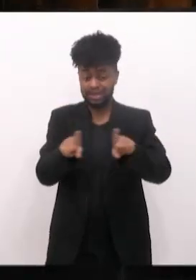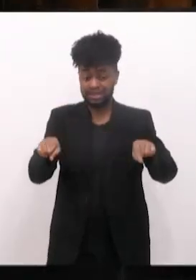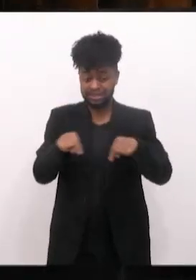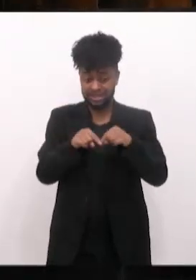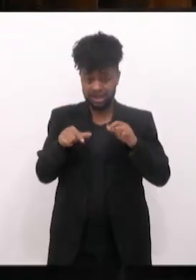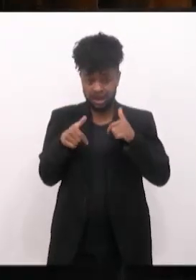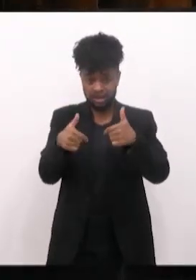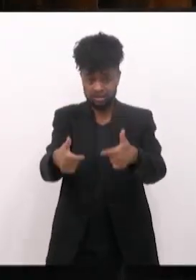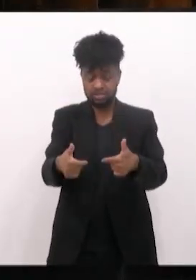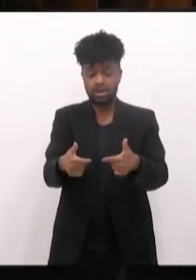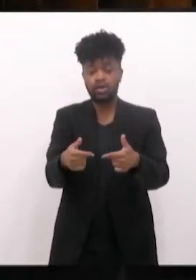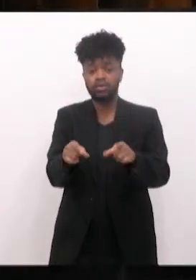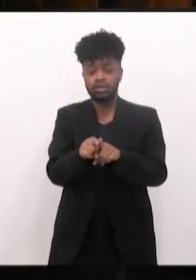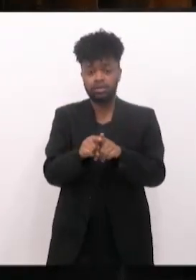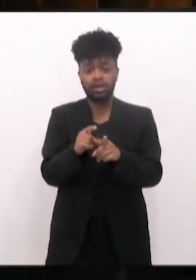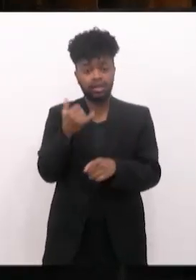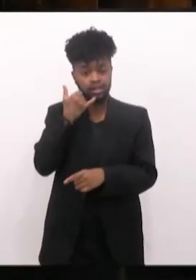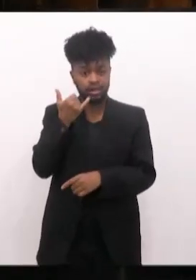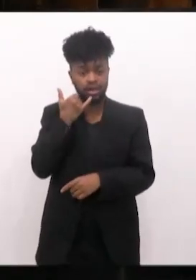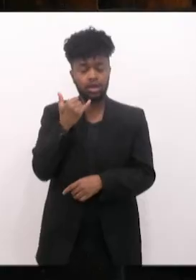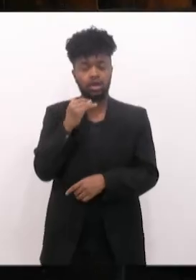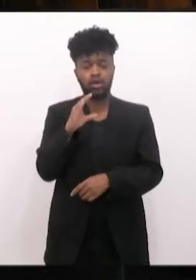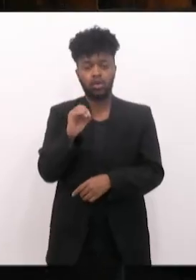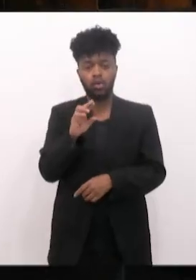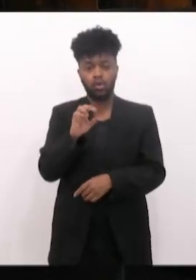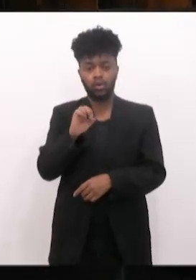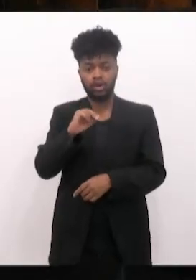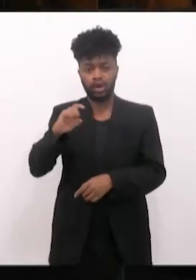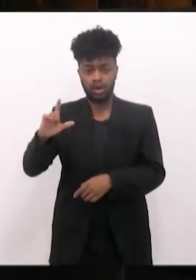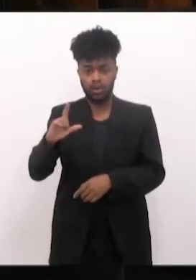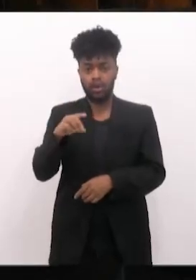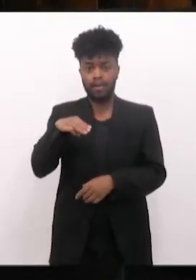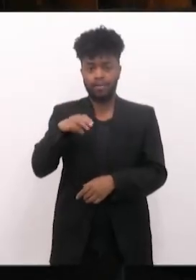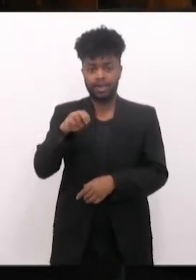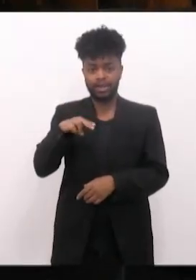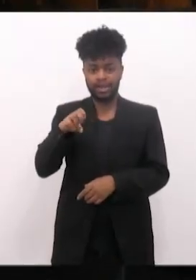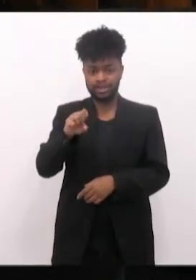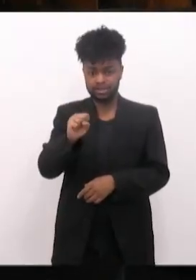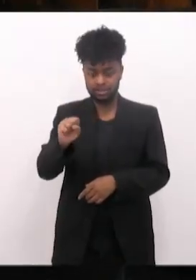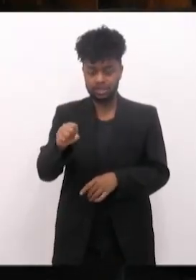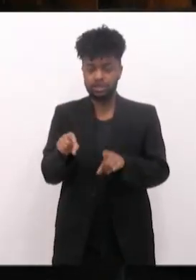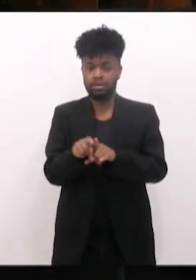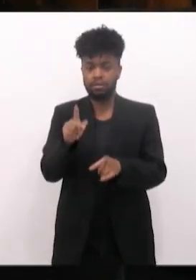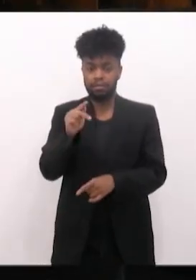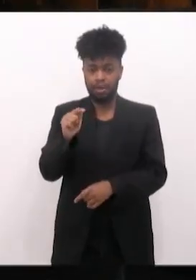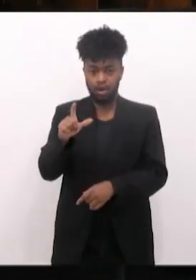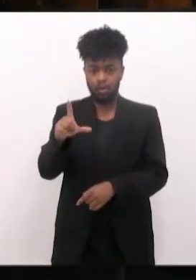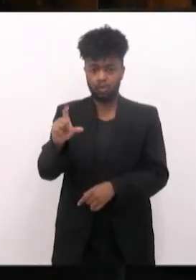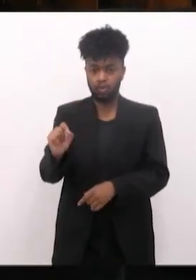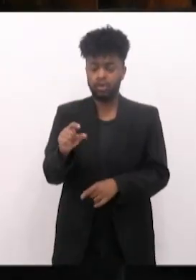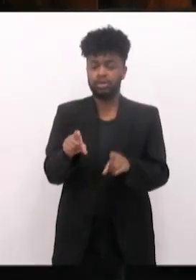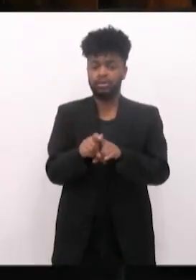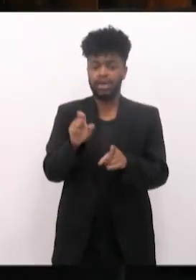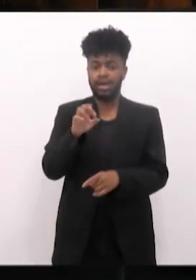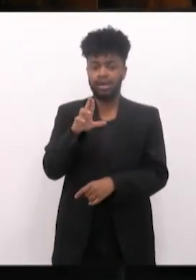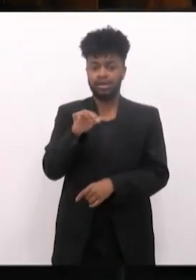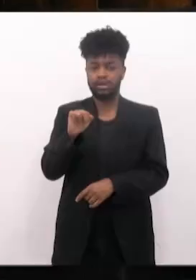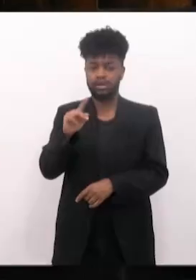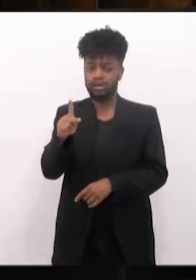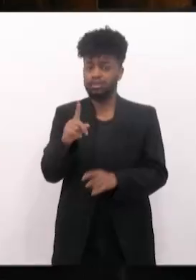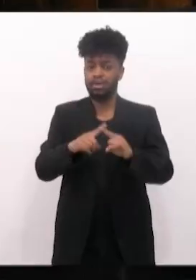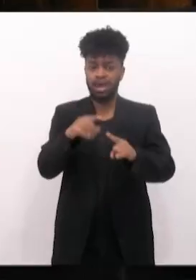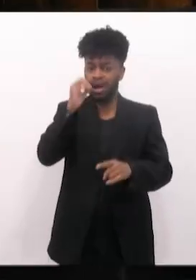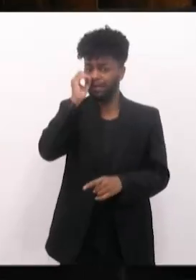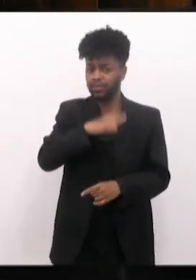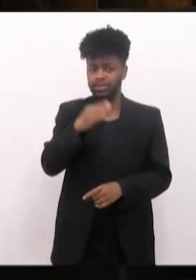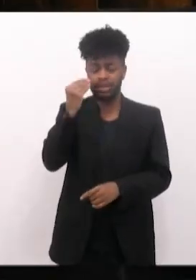operação, para o Coronel Menezes, para o Coronel Paulo, para o Coronel Eric, é um absurdo, para